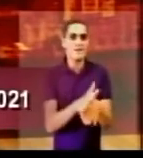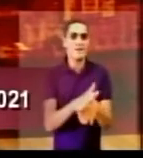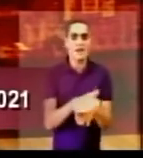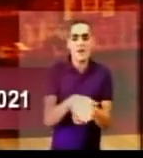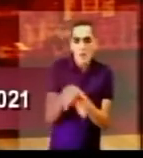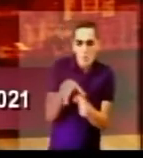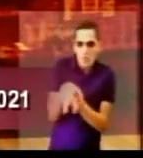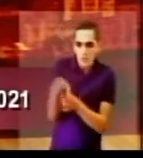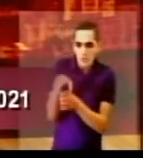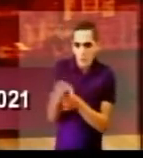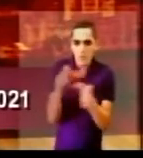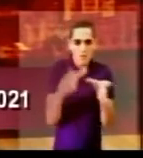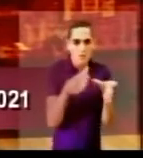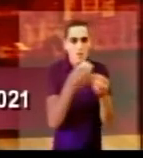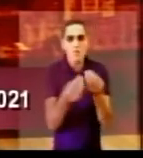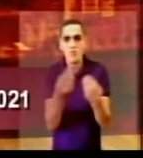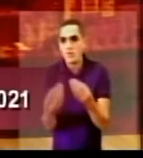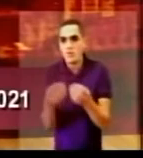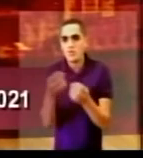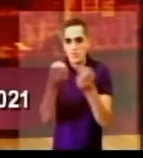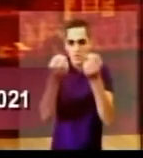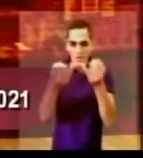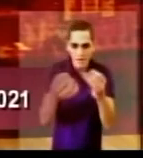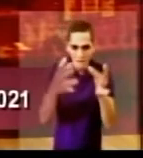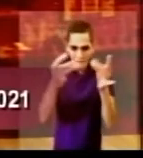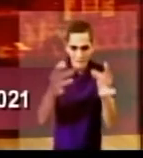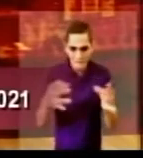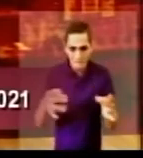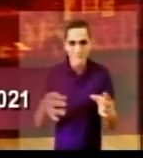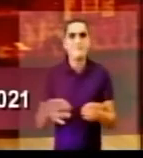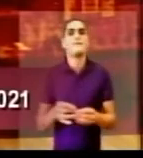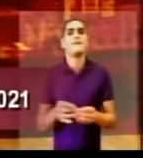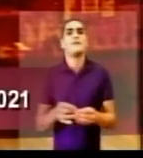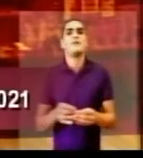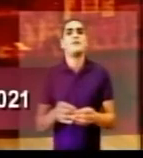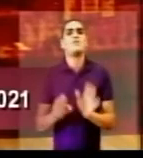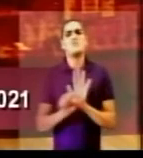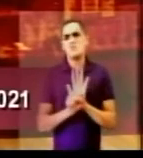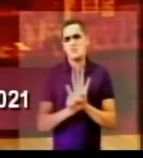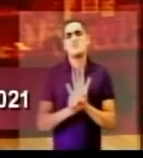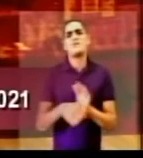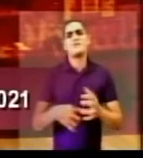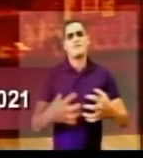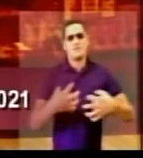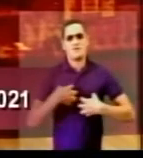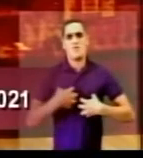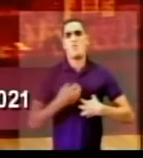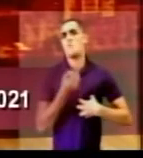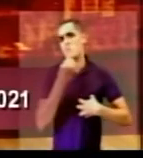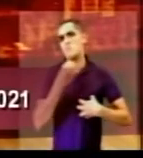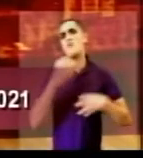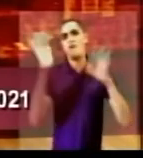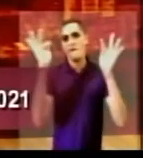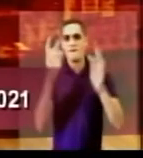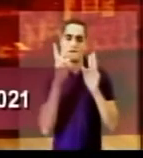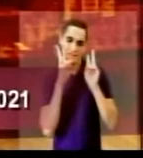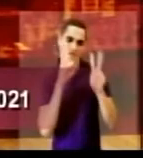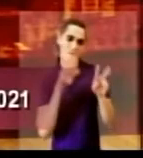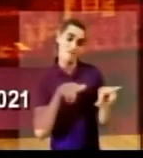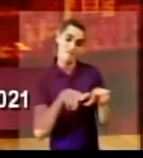mas todos foram maravilhosos e procuraram atender da melhor maneira